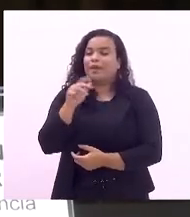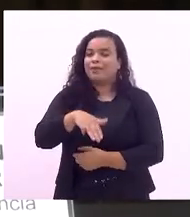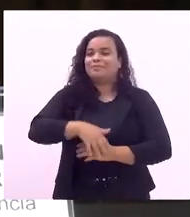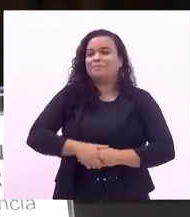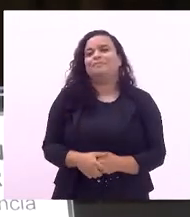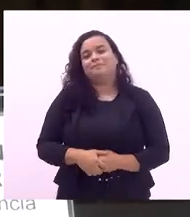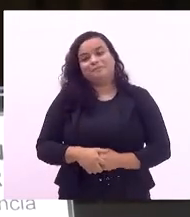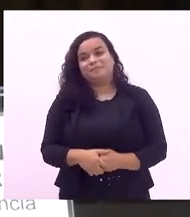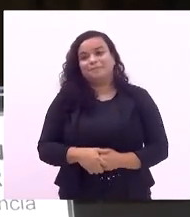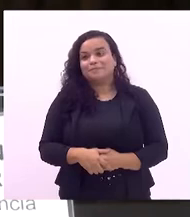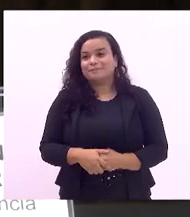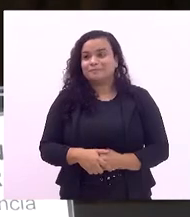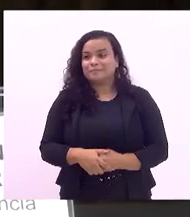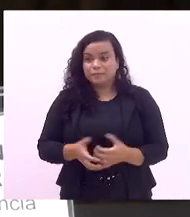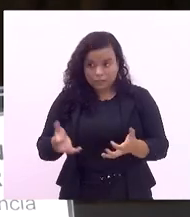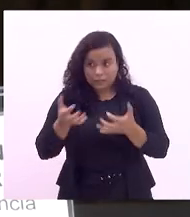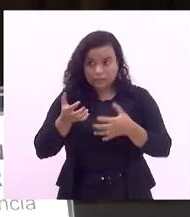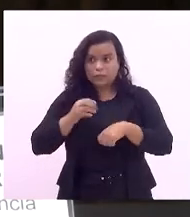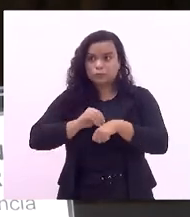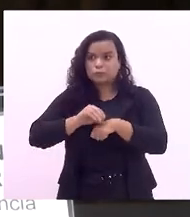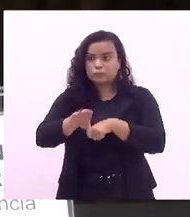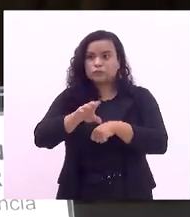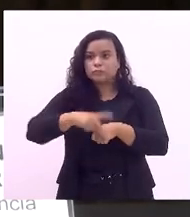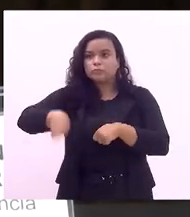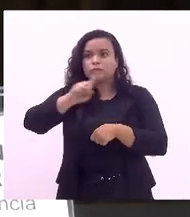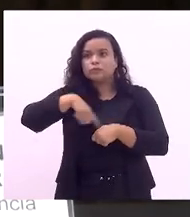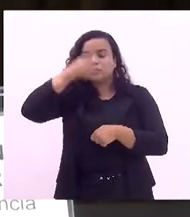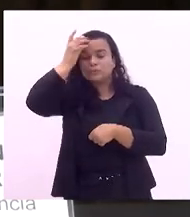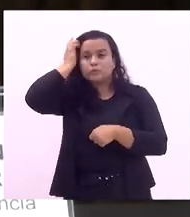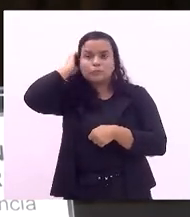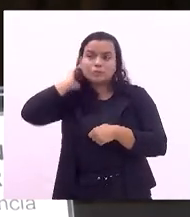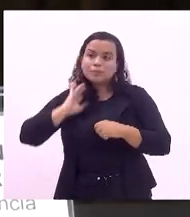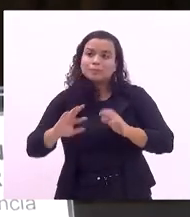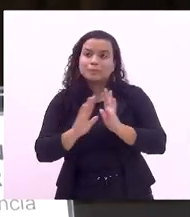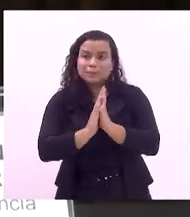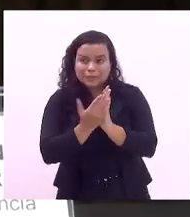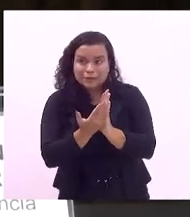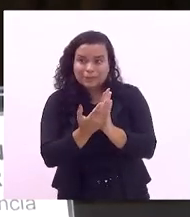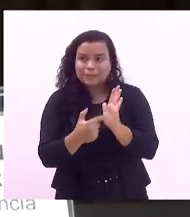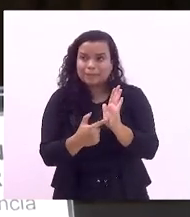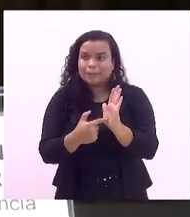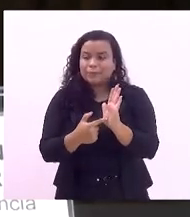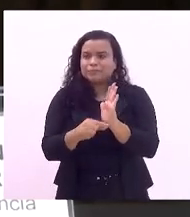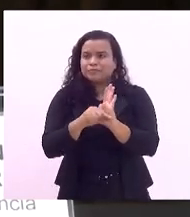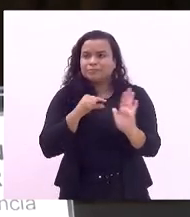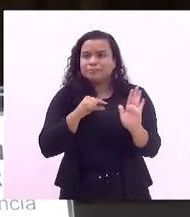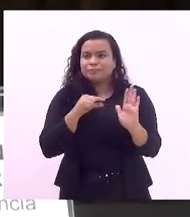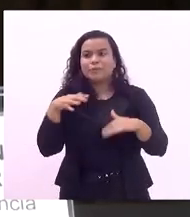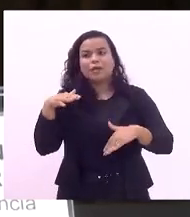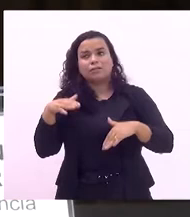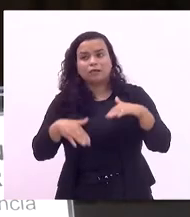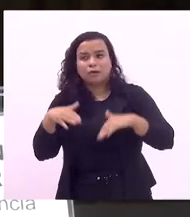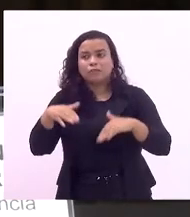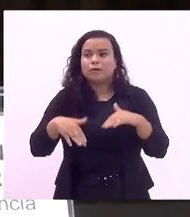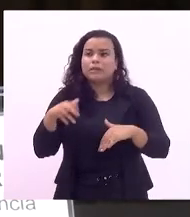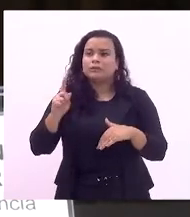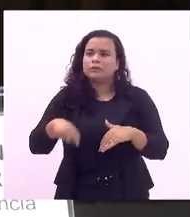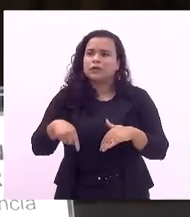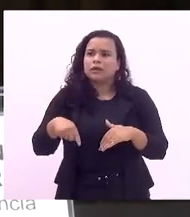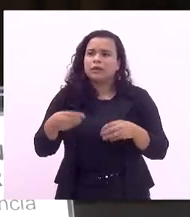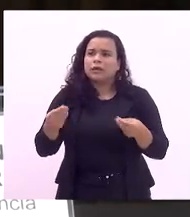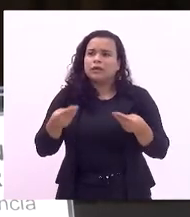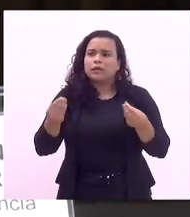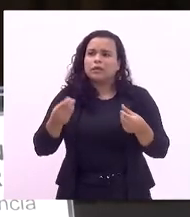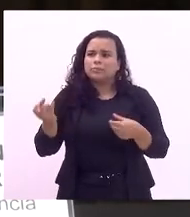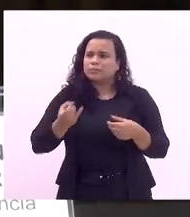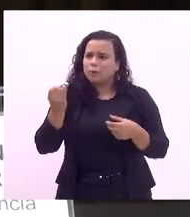eu queria deixar aqui com vocês um texto que talvez seja é um dos nossos